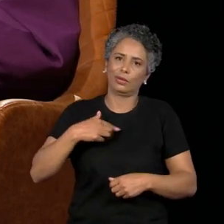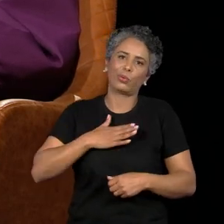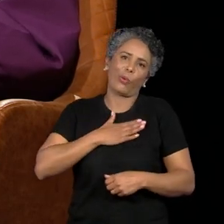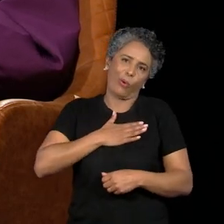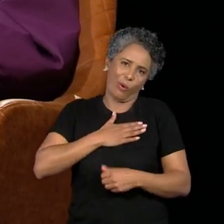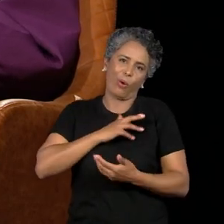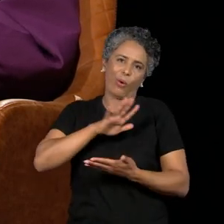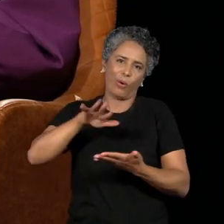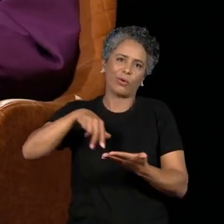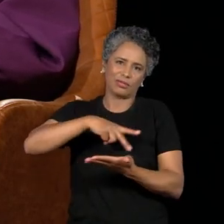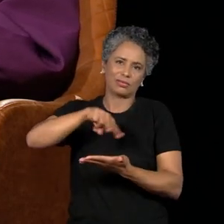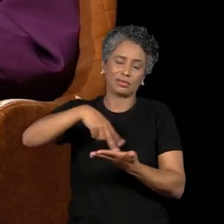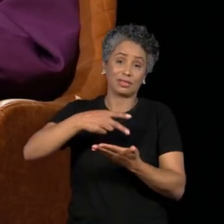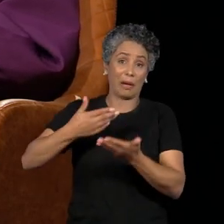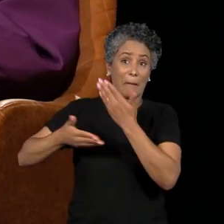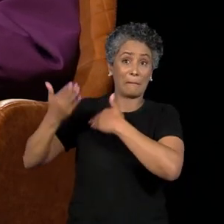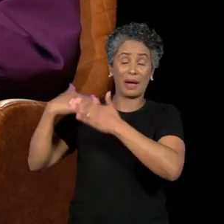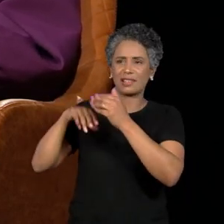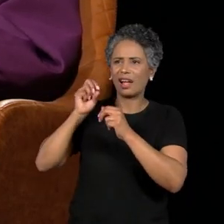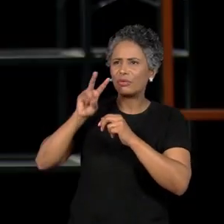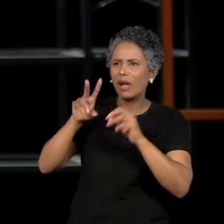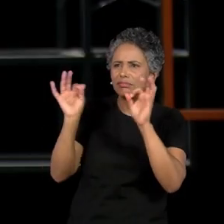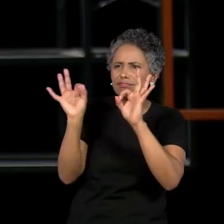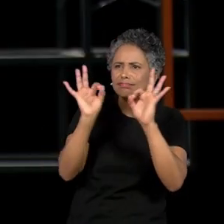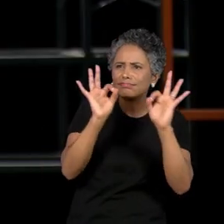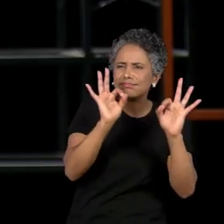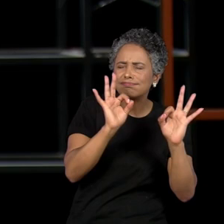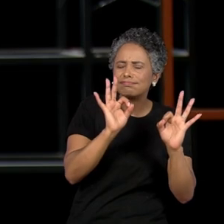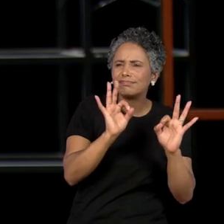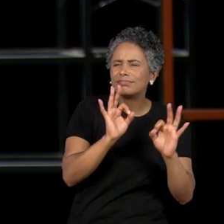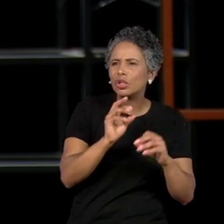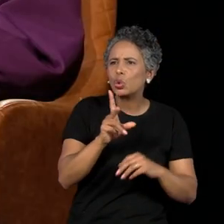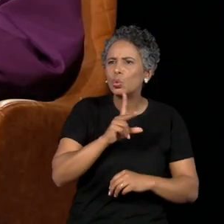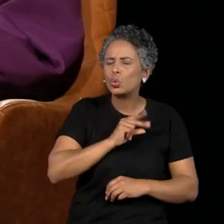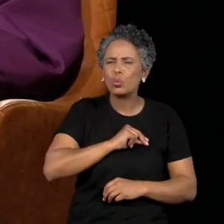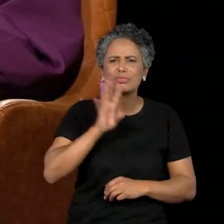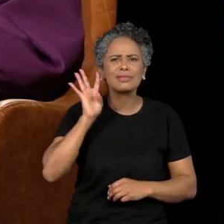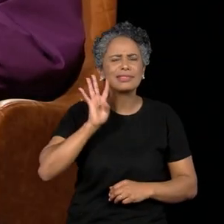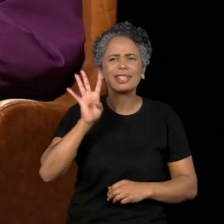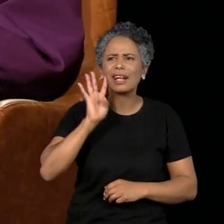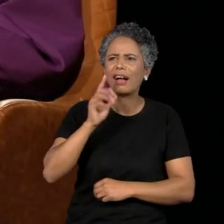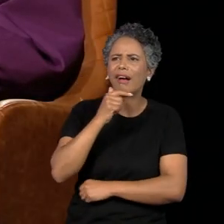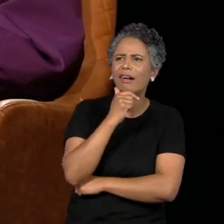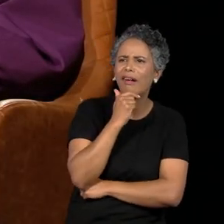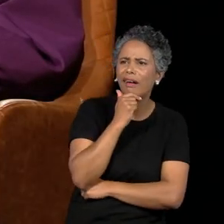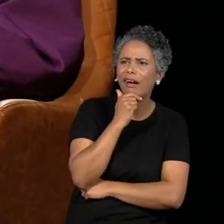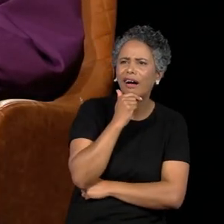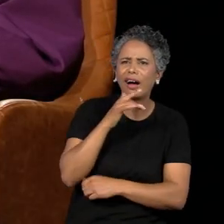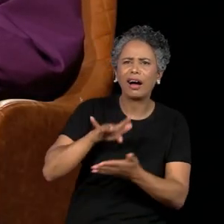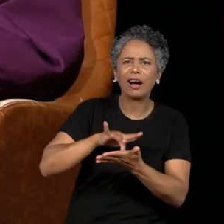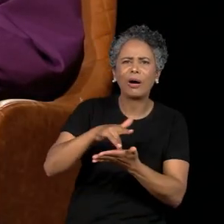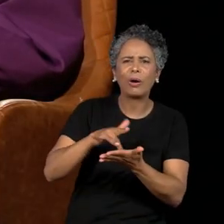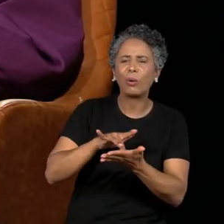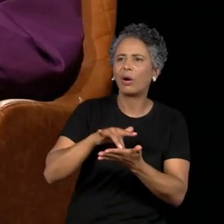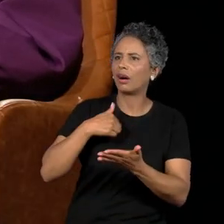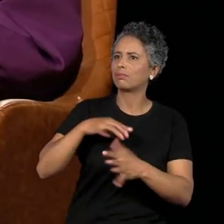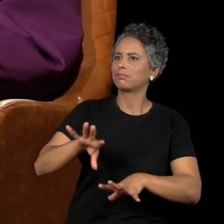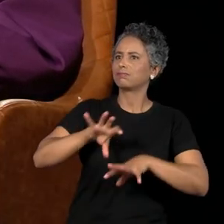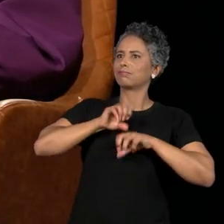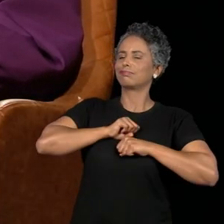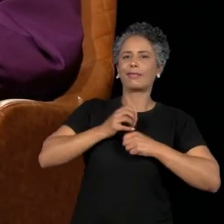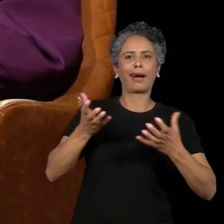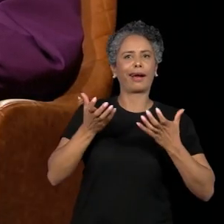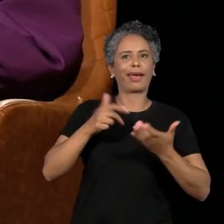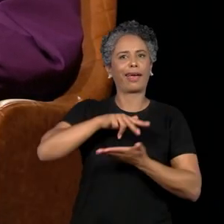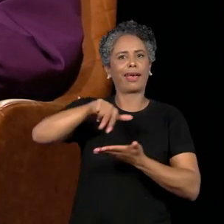era bailarino sem saber. Sabe por quê? Porque comecei a estudar segundo grau, né, ginásio, e